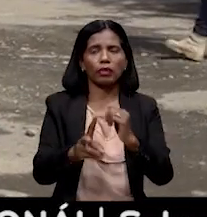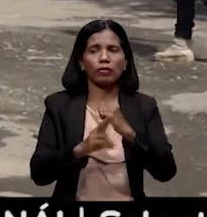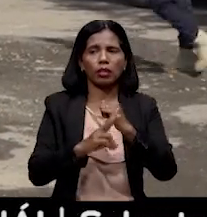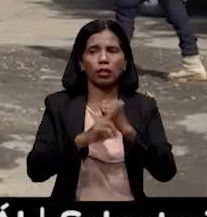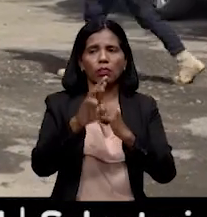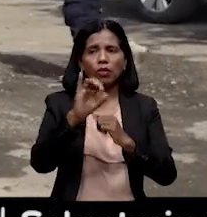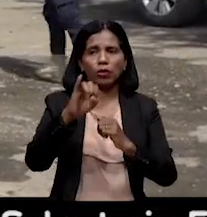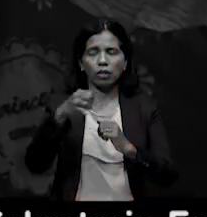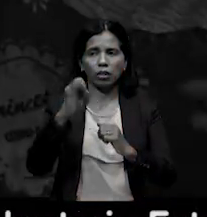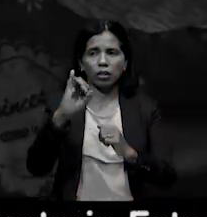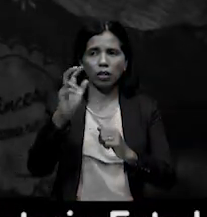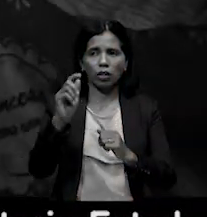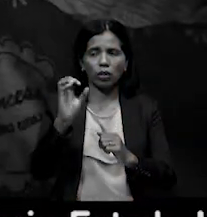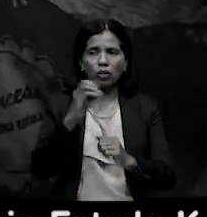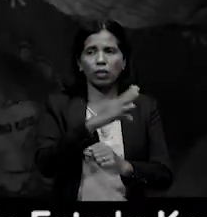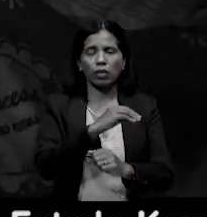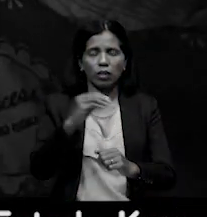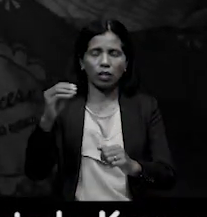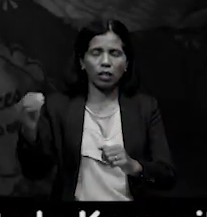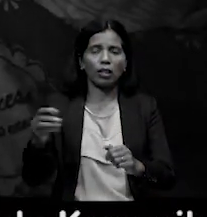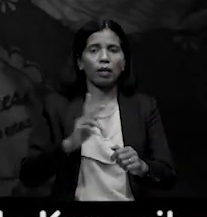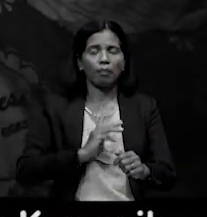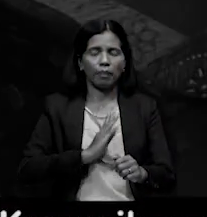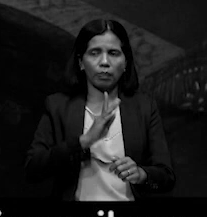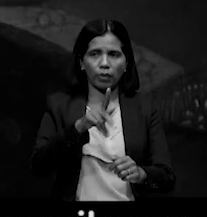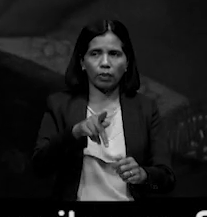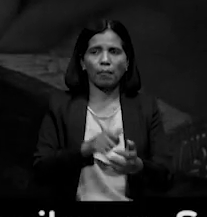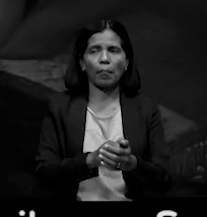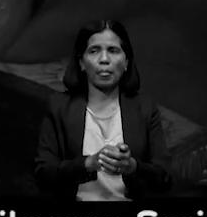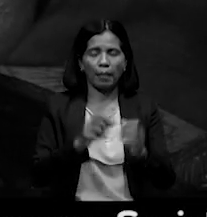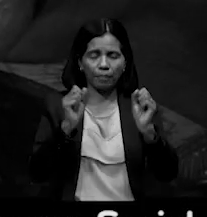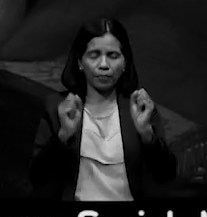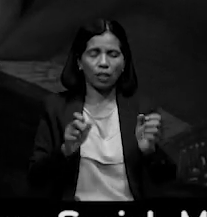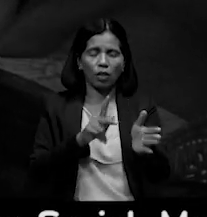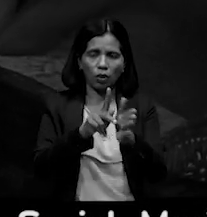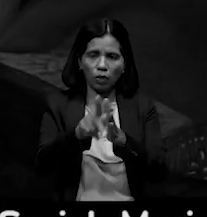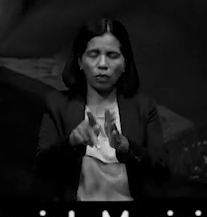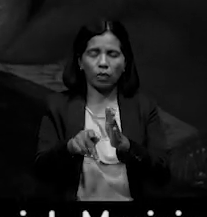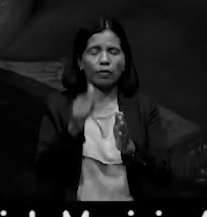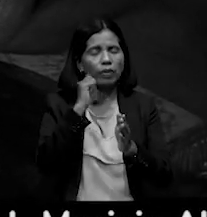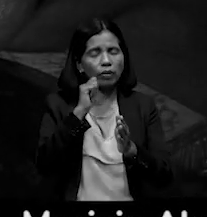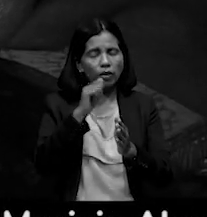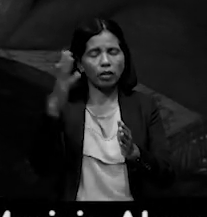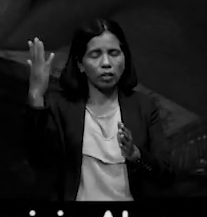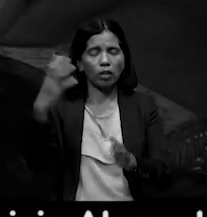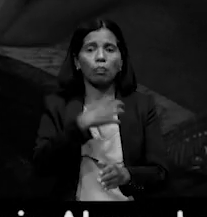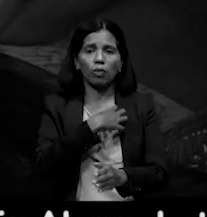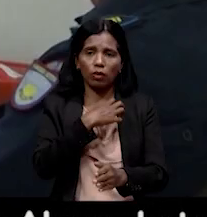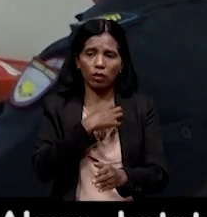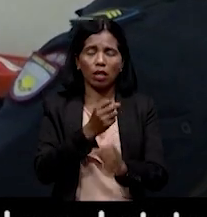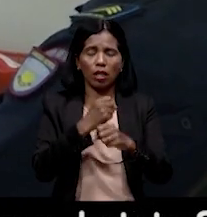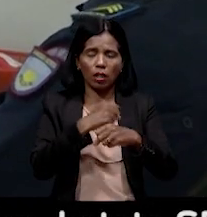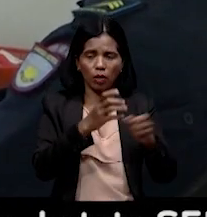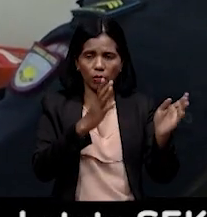Bian e a aldeia Meting Ida Bebonuk. O caso tentativa homicídio nebe acontece, Polícia Esquadra Dom Alessio mostra o processo